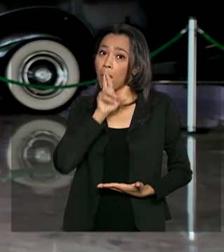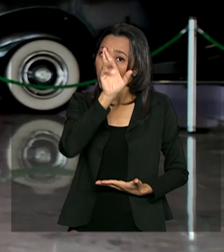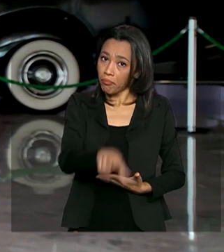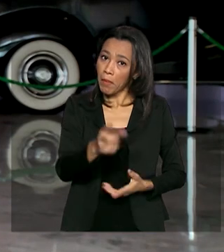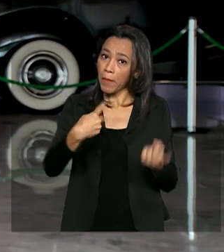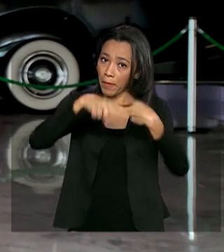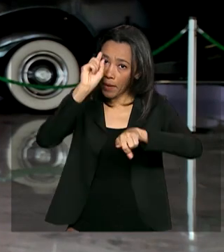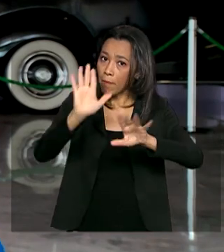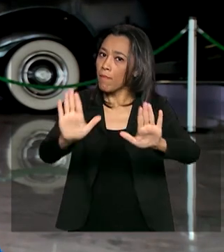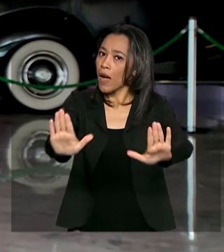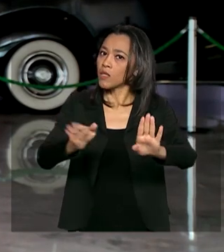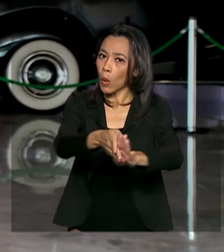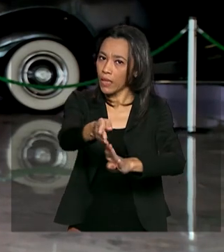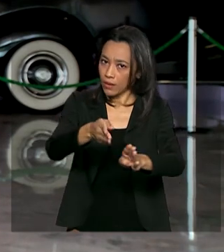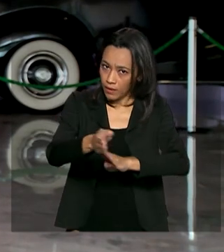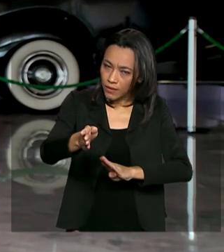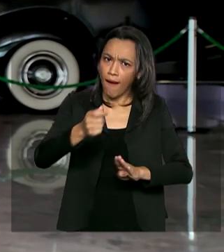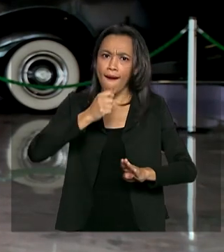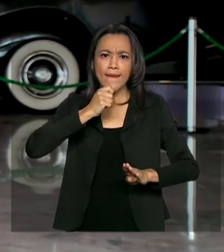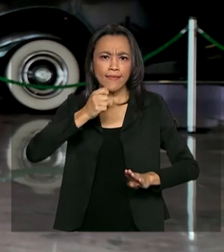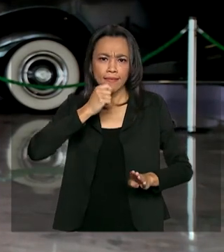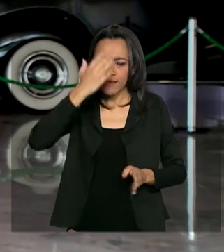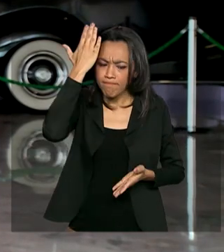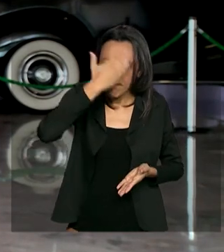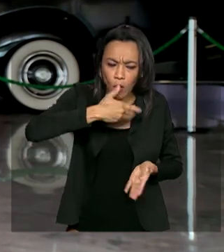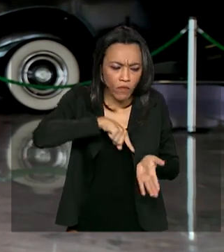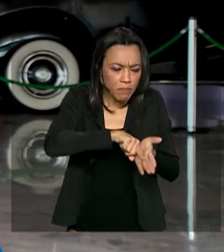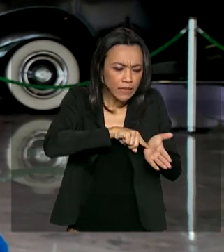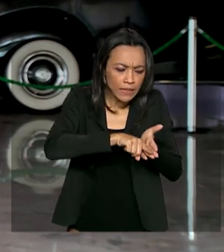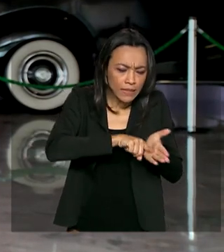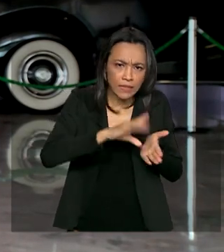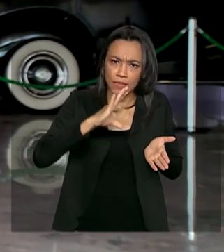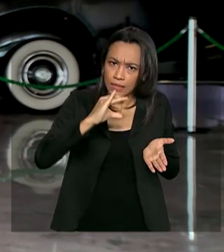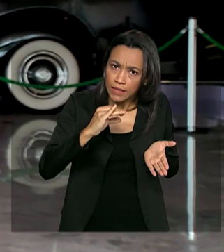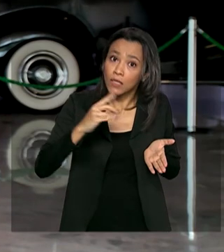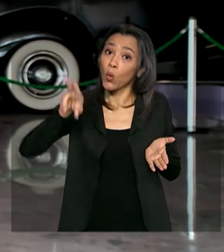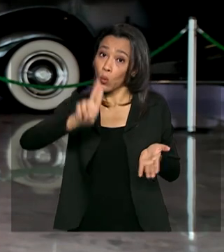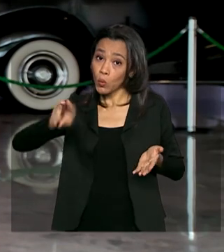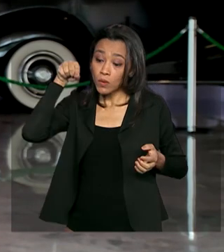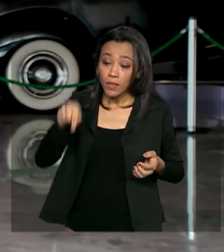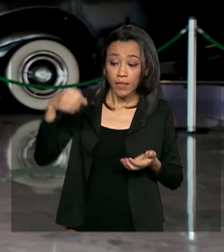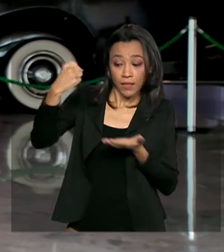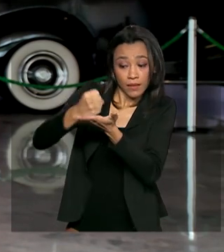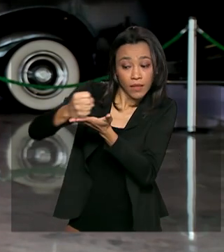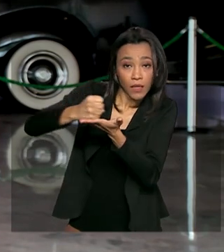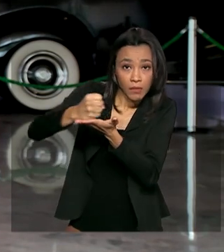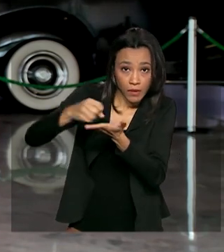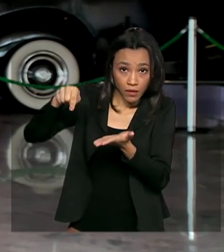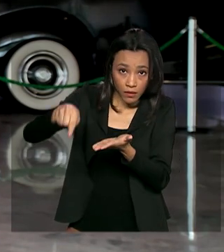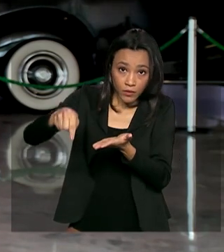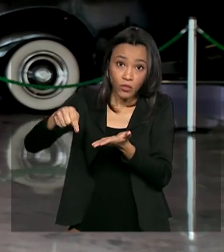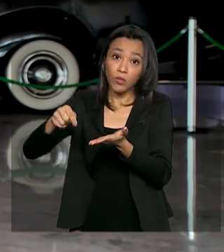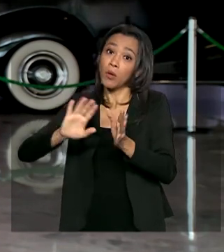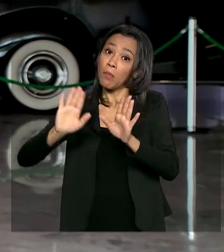mas ressalva que como não existem evidências científicas do uso do medicamento de forma específica